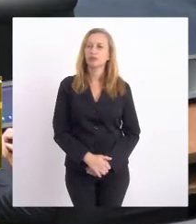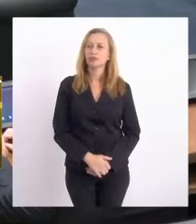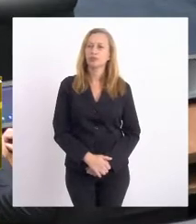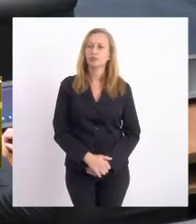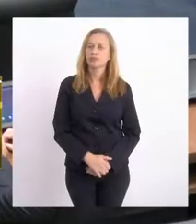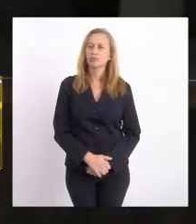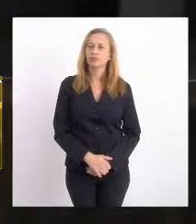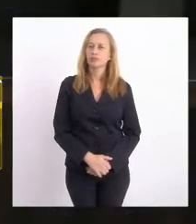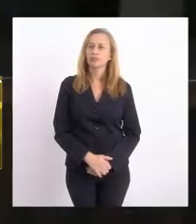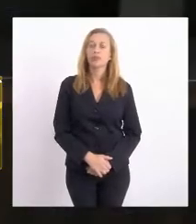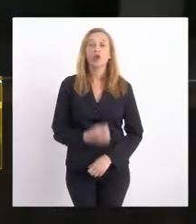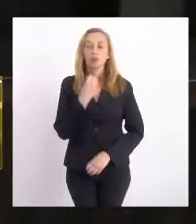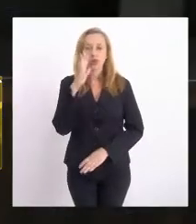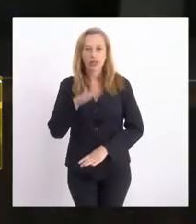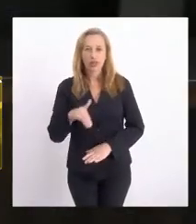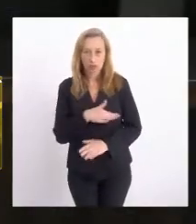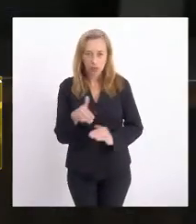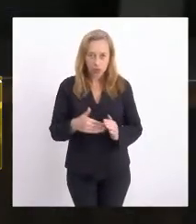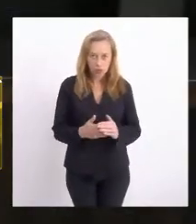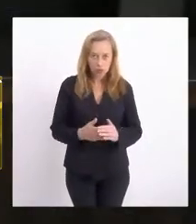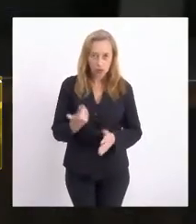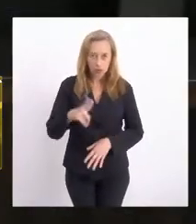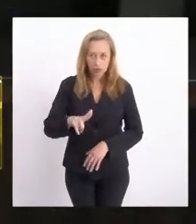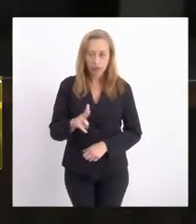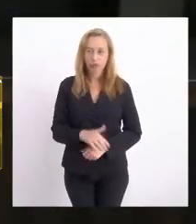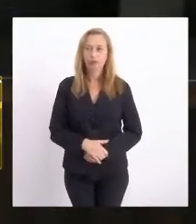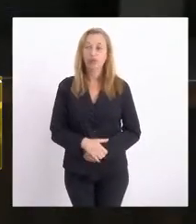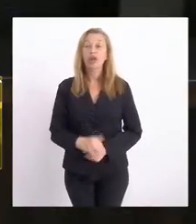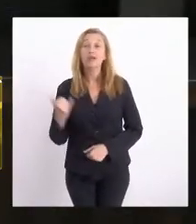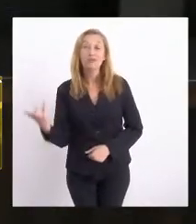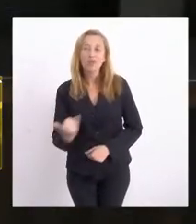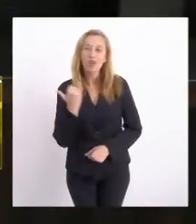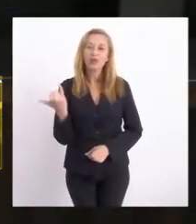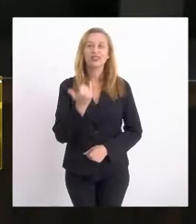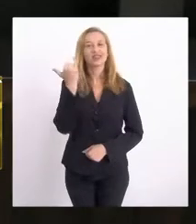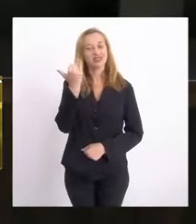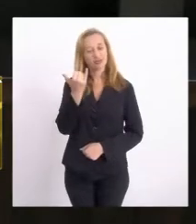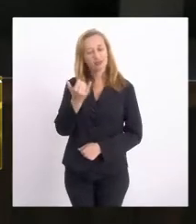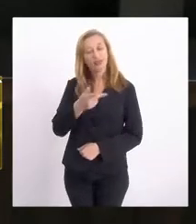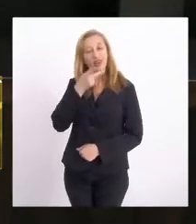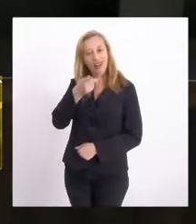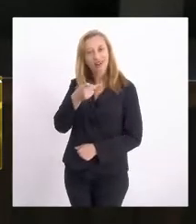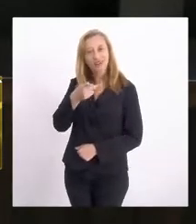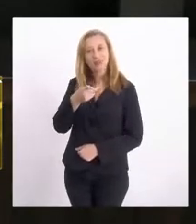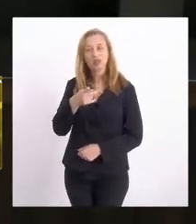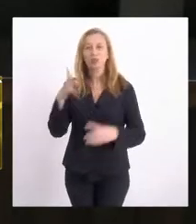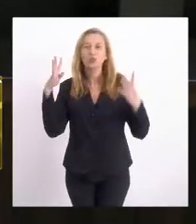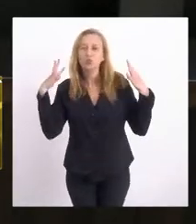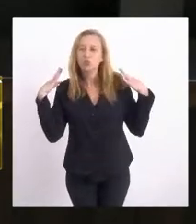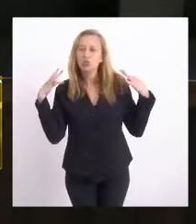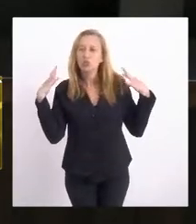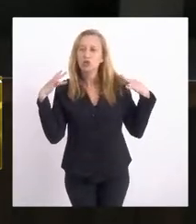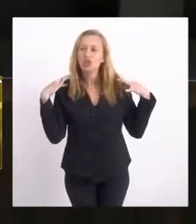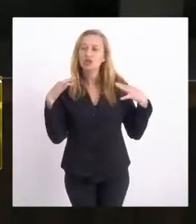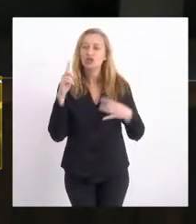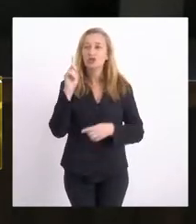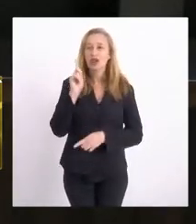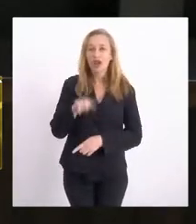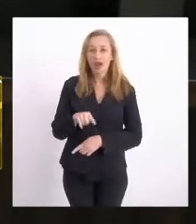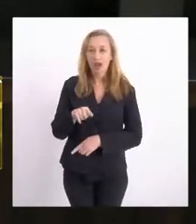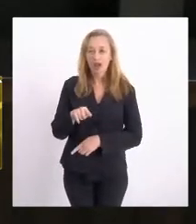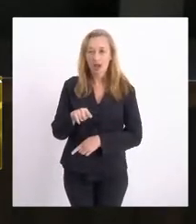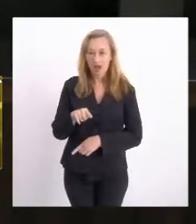mais uma vez boa tarde a todos é importante ressaltar que o turismo é um